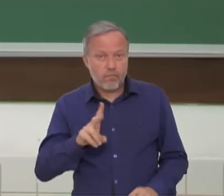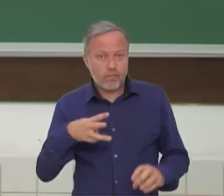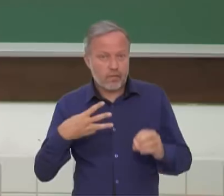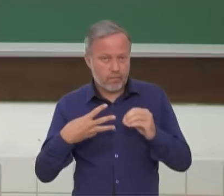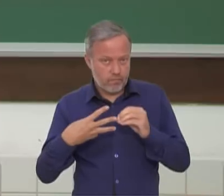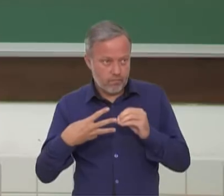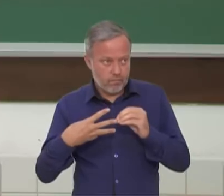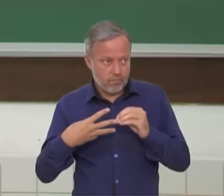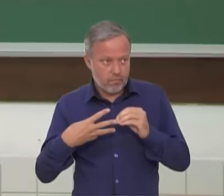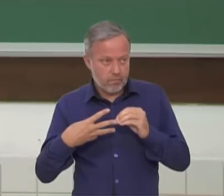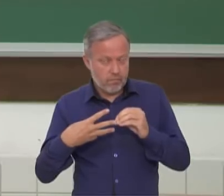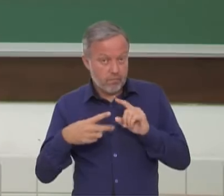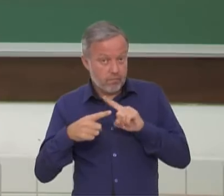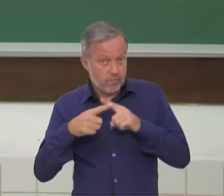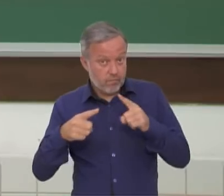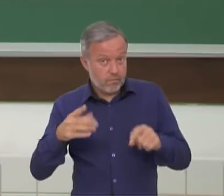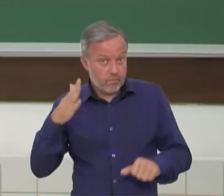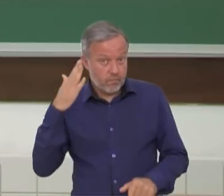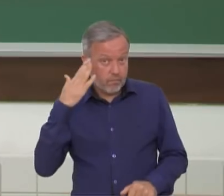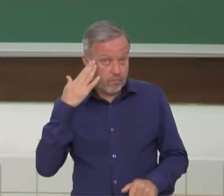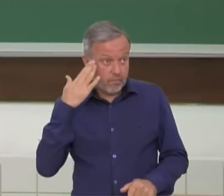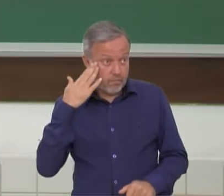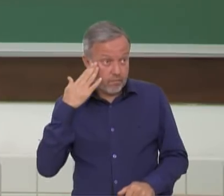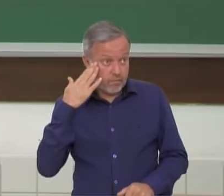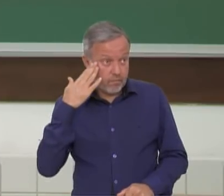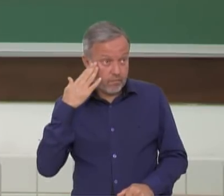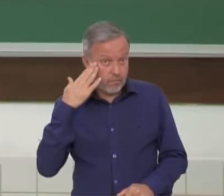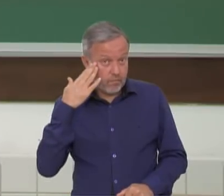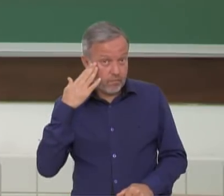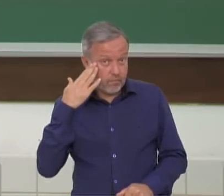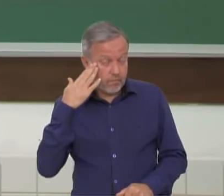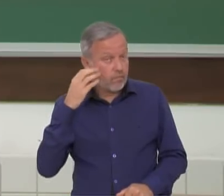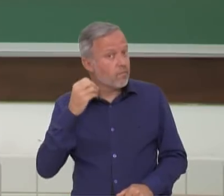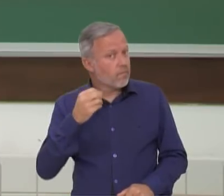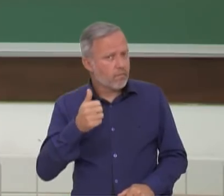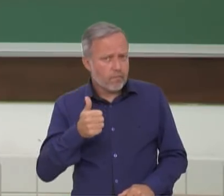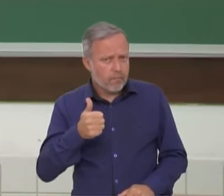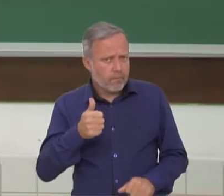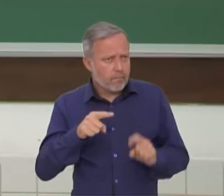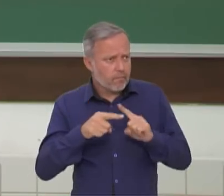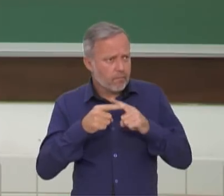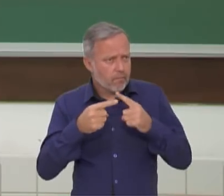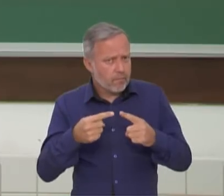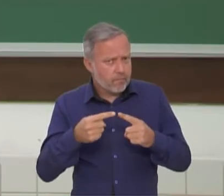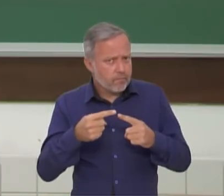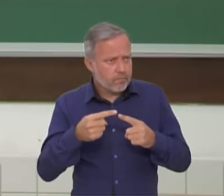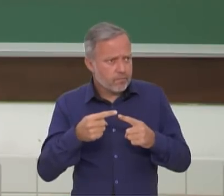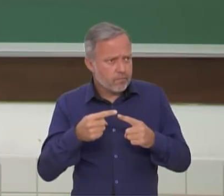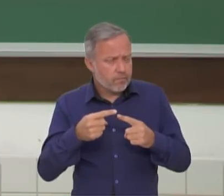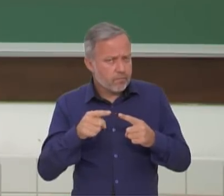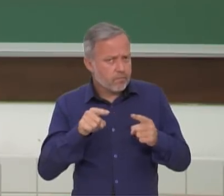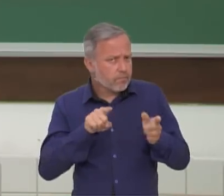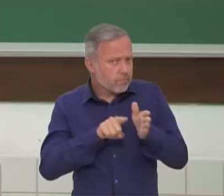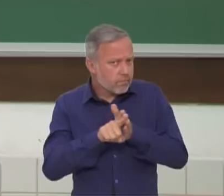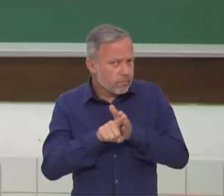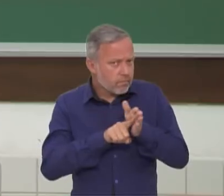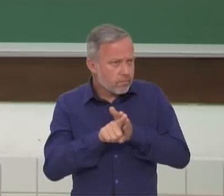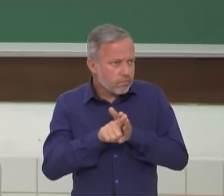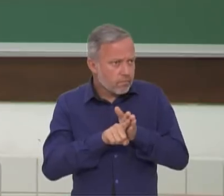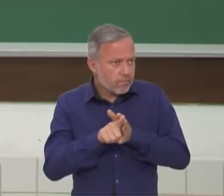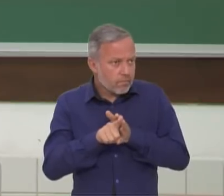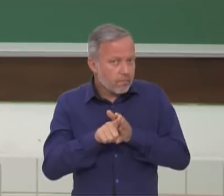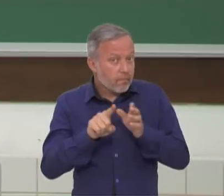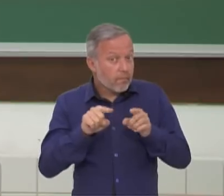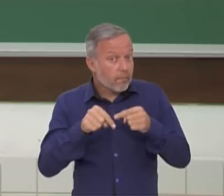ser vivo. Agora eu quero que você pense um pouquinho. Tudo bem, vai que alguns cientistas falem